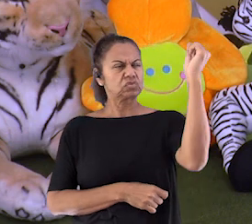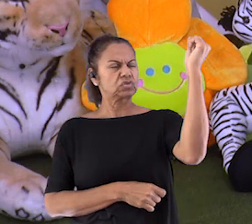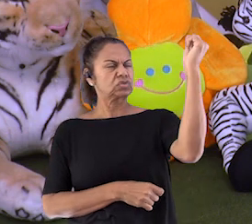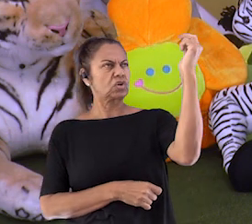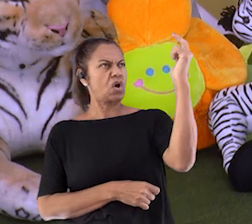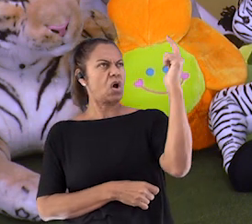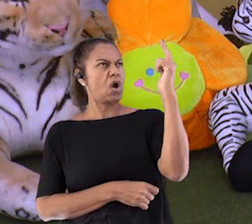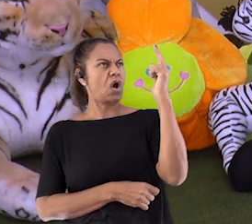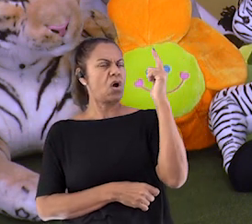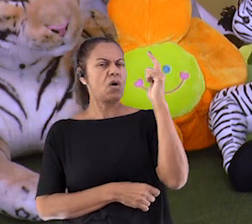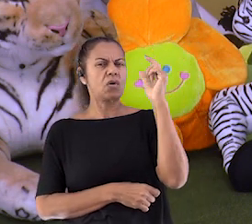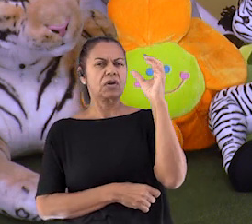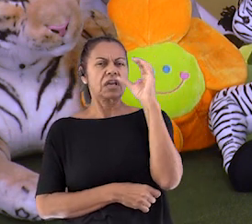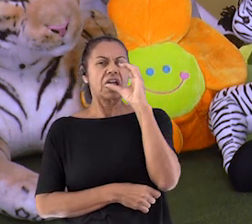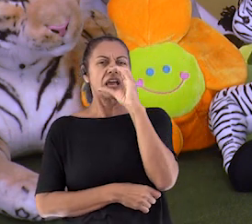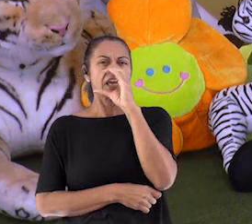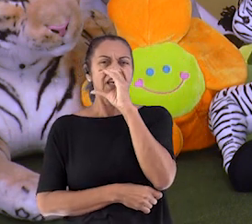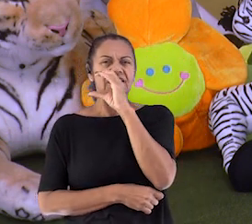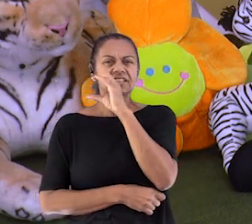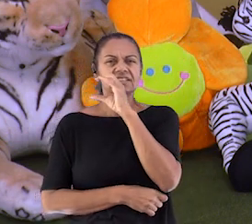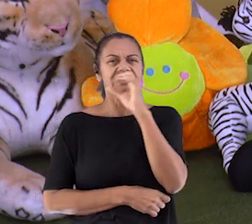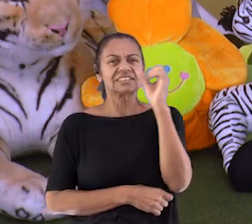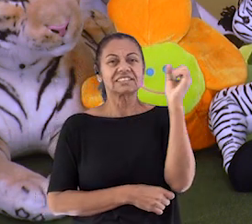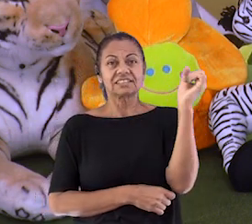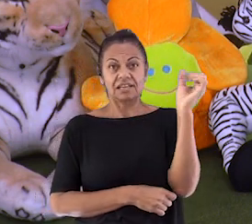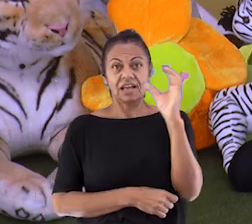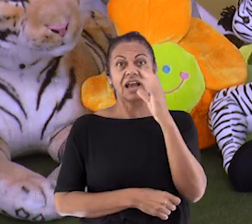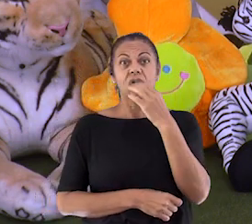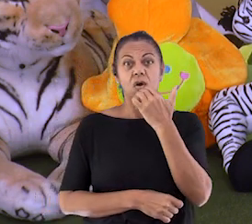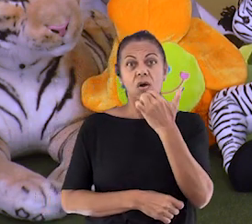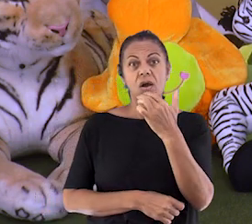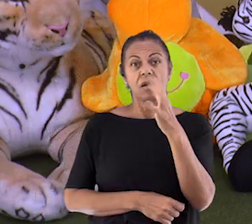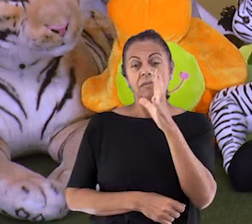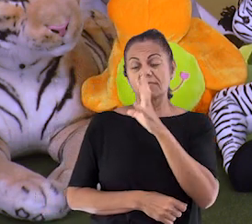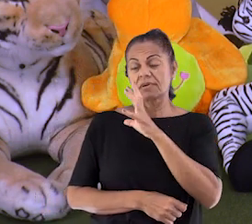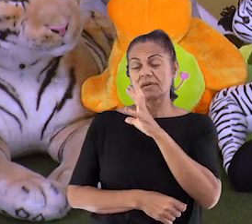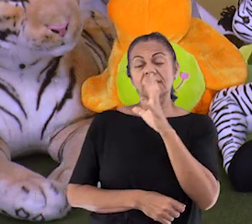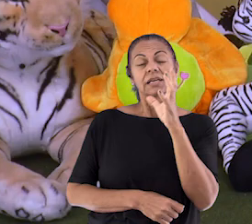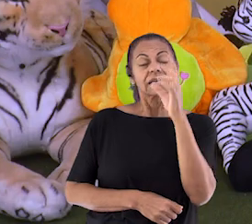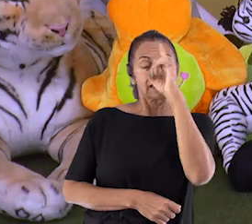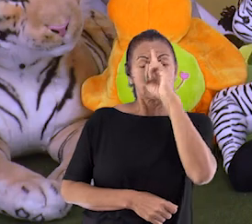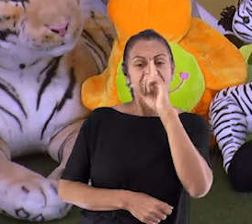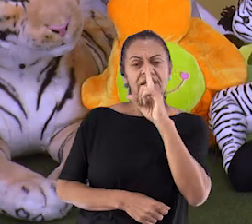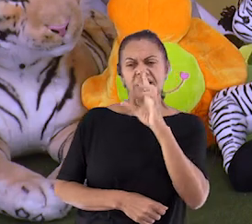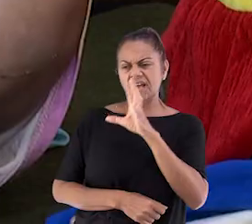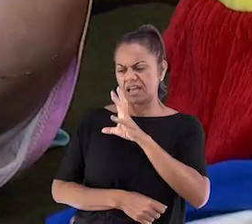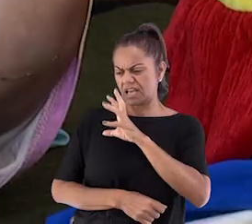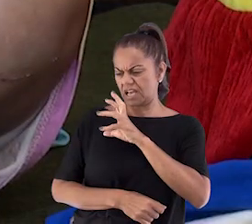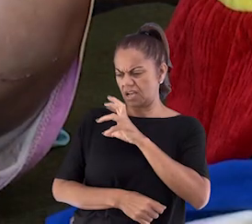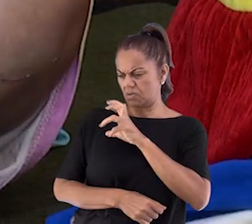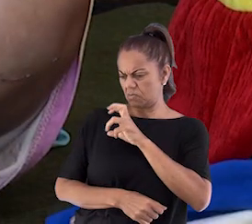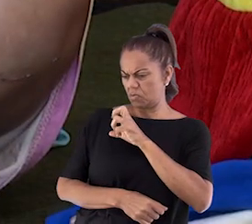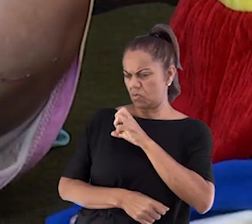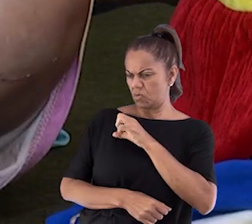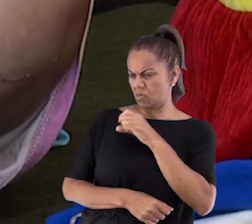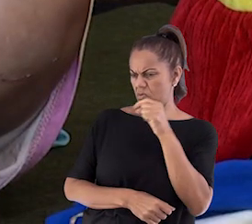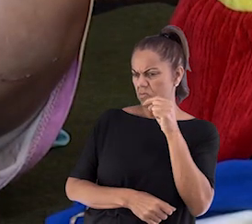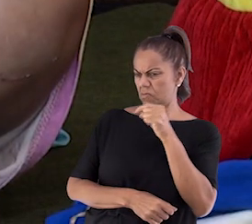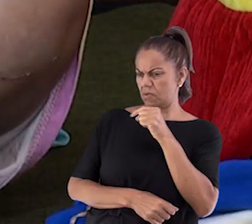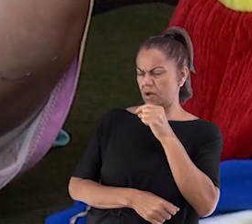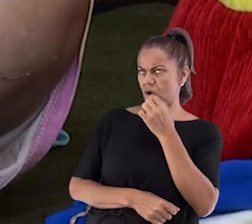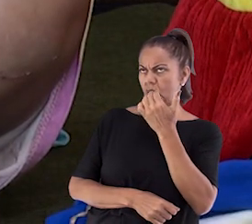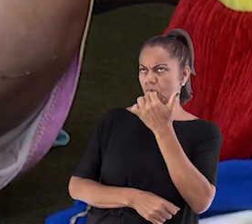tão quente que é amarelo. O amor? O amor não será